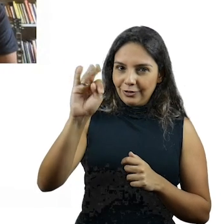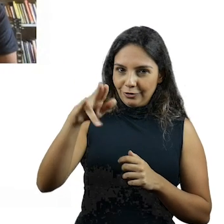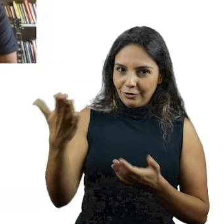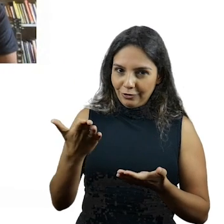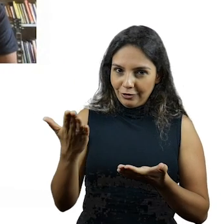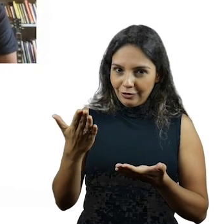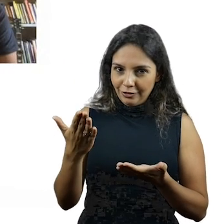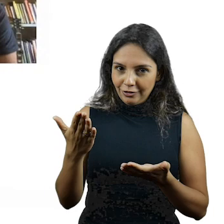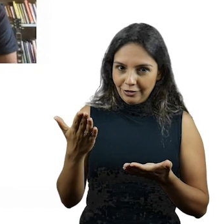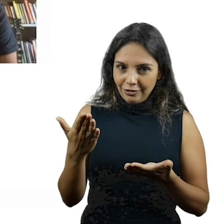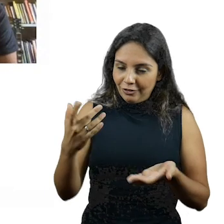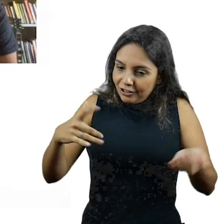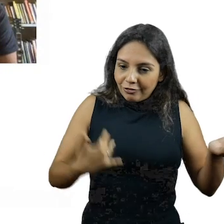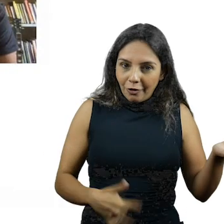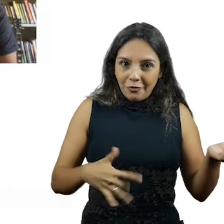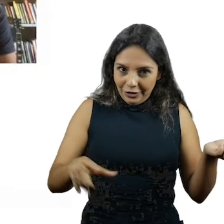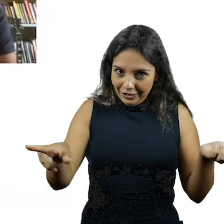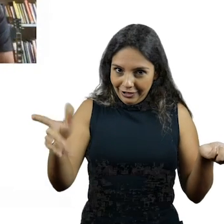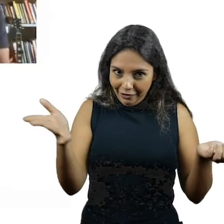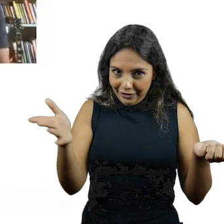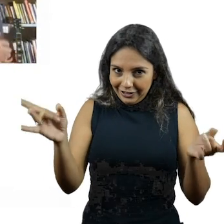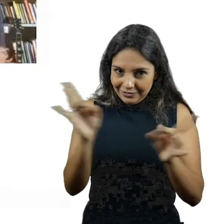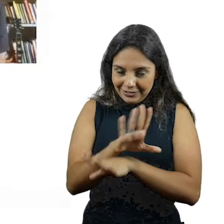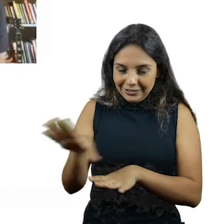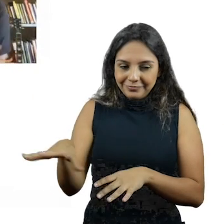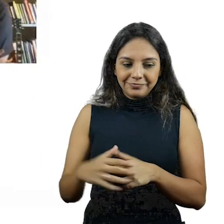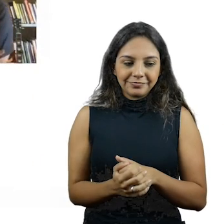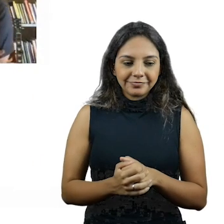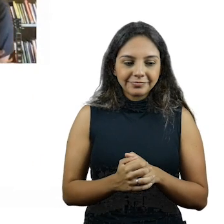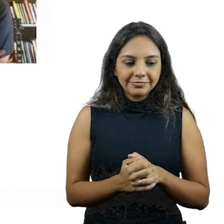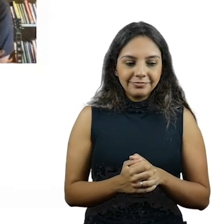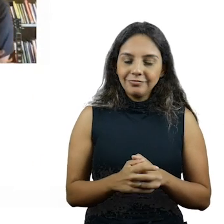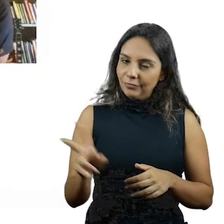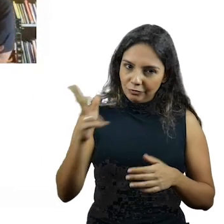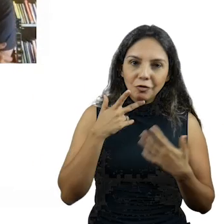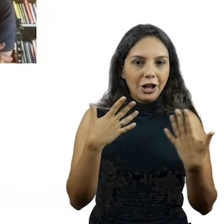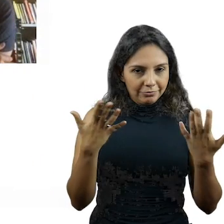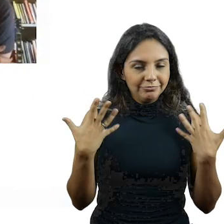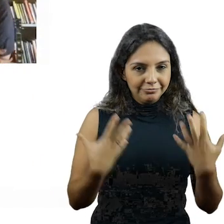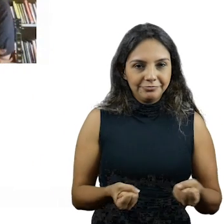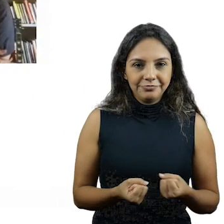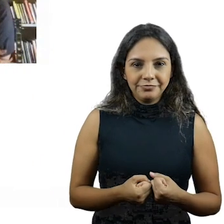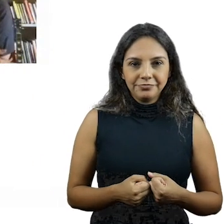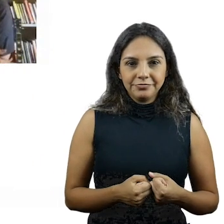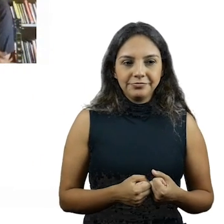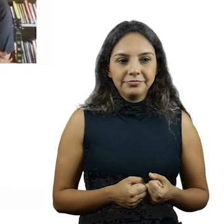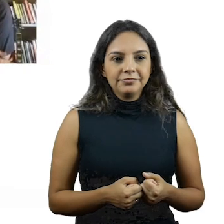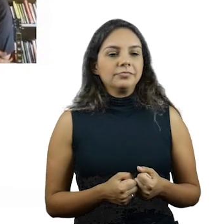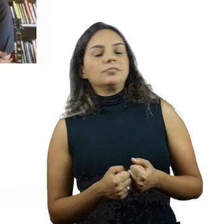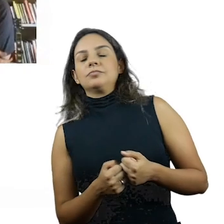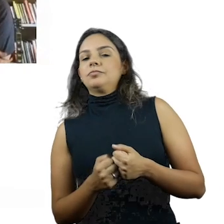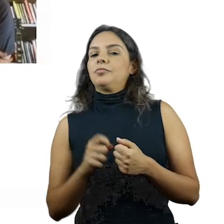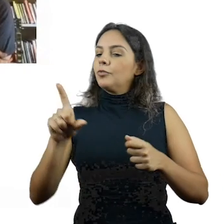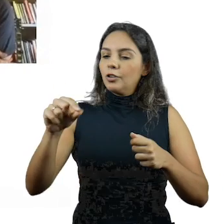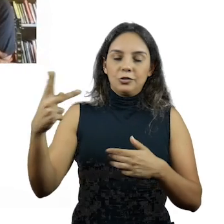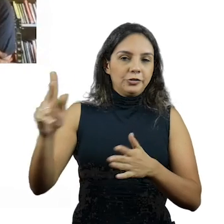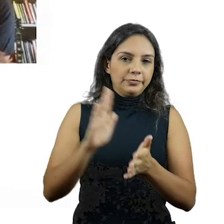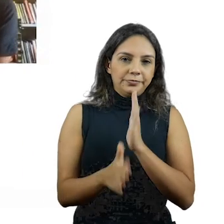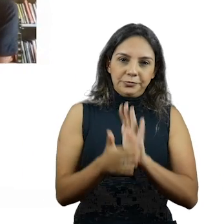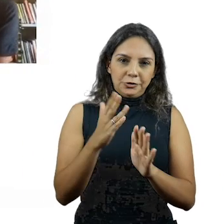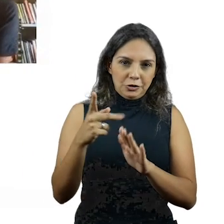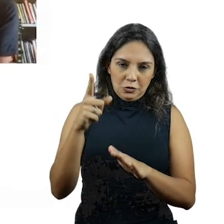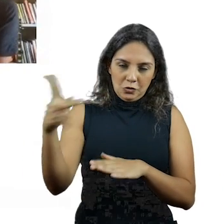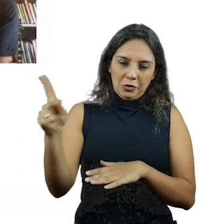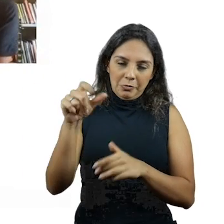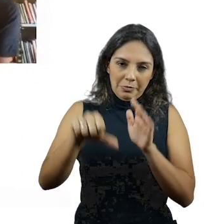vamos terminar fazendo qualquer coisa no violão aí para divertir a gente? Vamos. Tony pega o violão novamente.